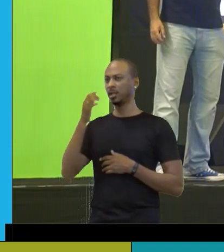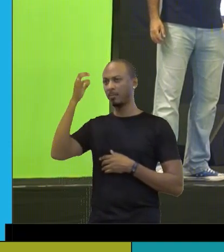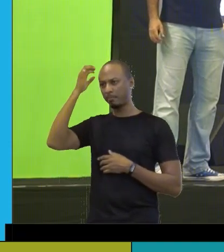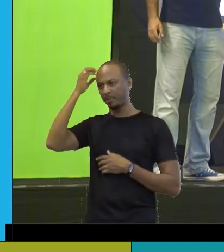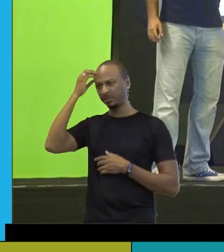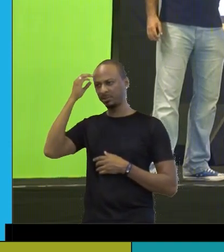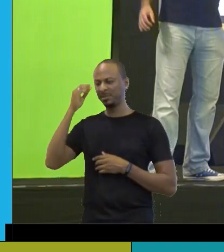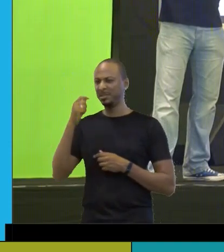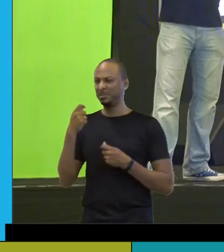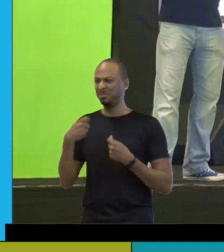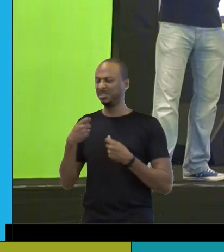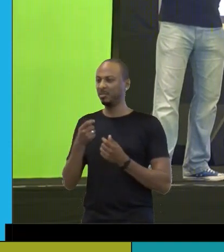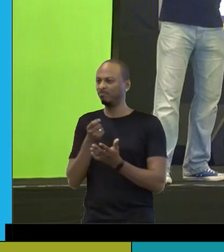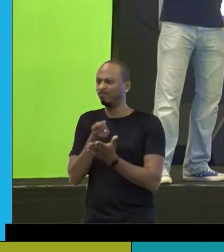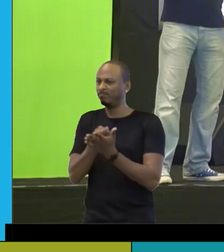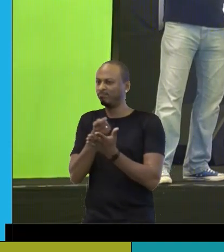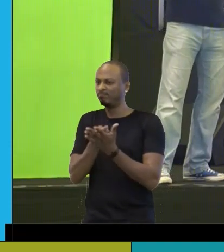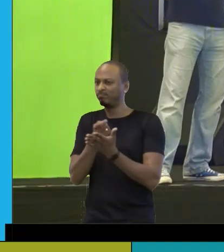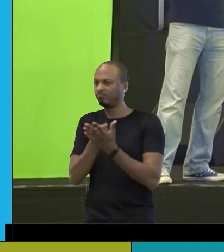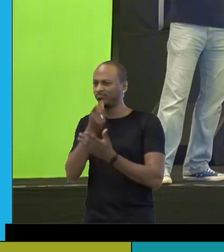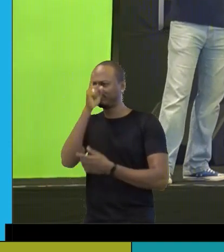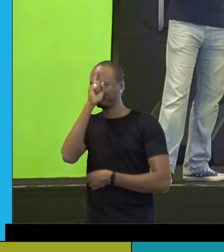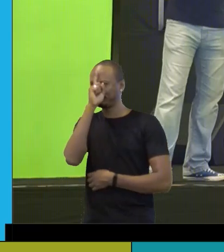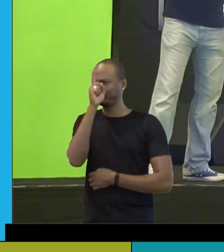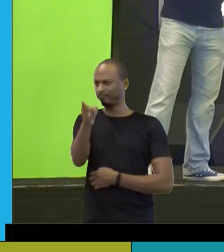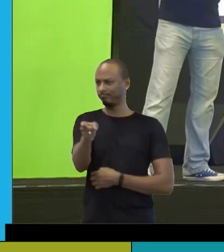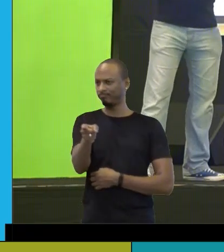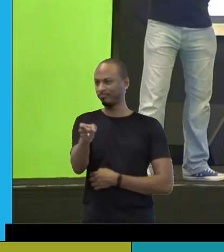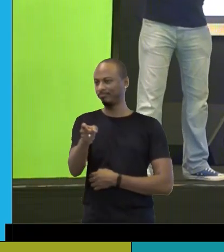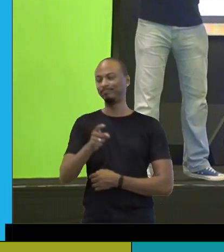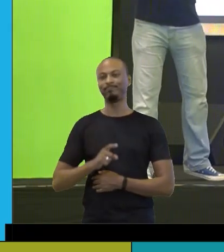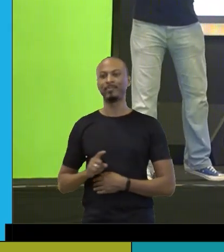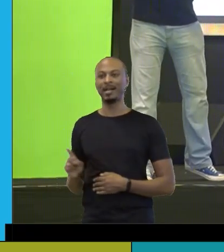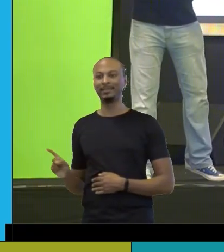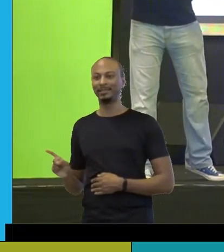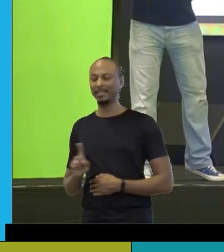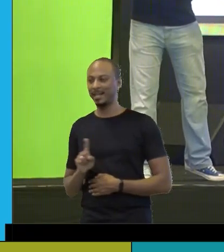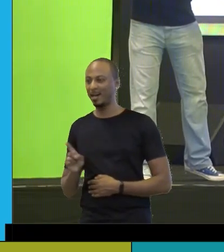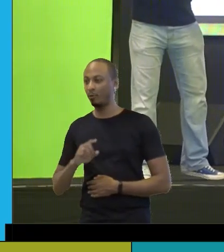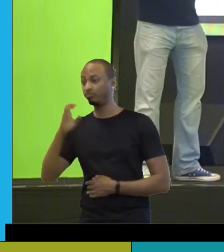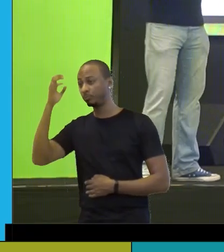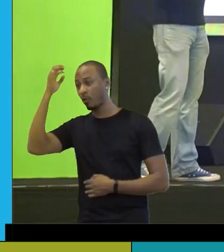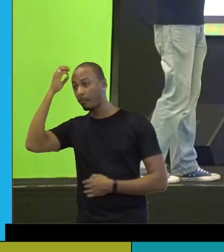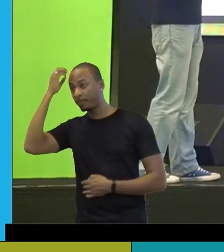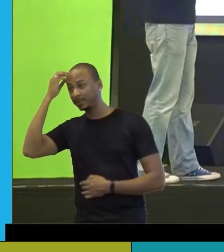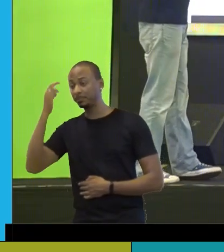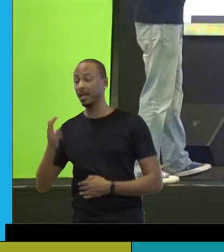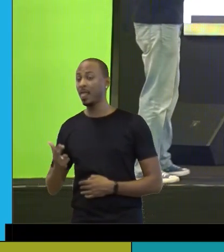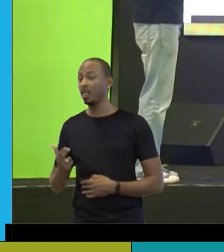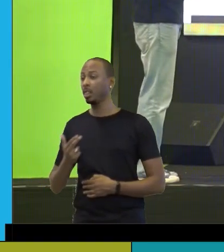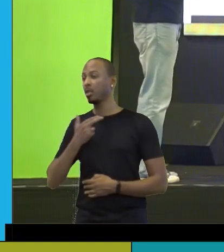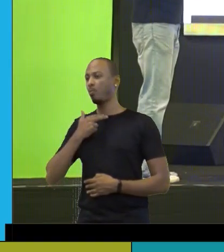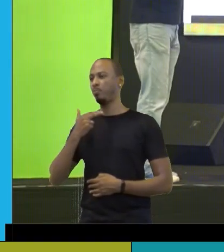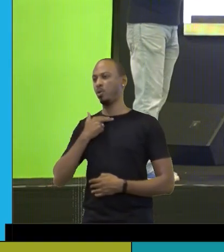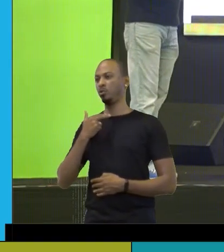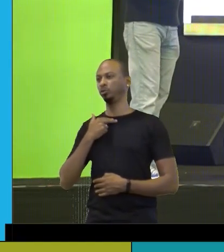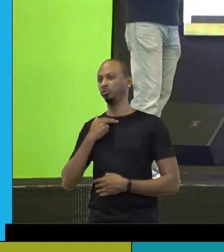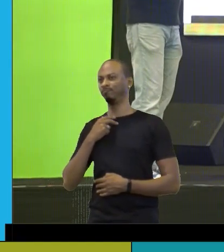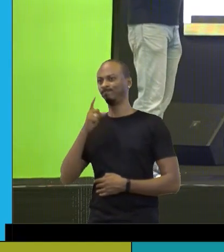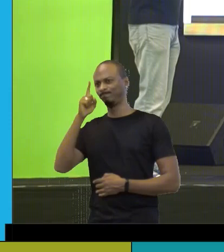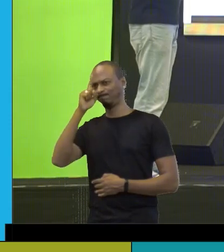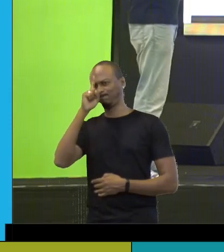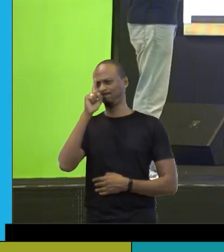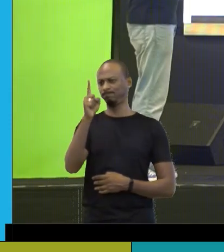Não. Maquiavel considera que o príncipe ele não pode ser tirano, pois caso ele fosse